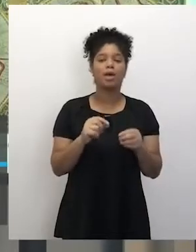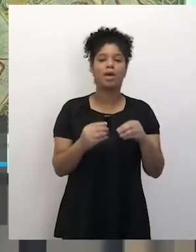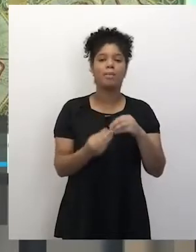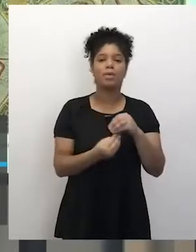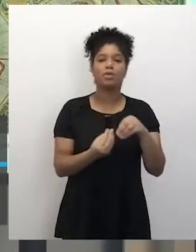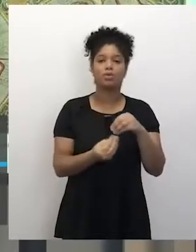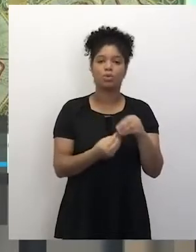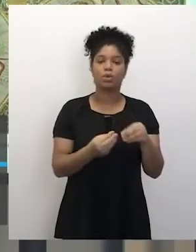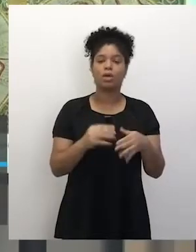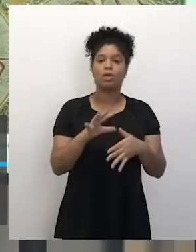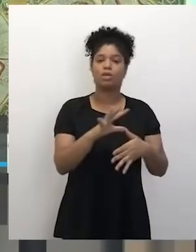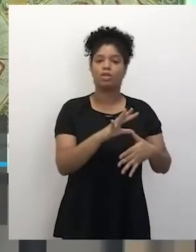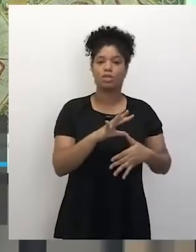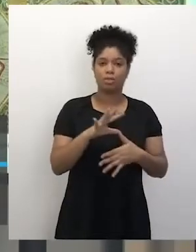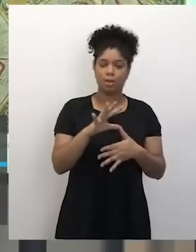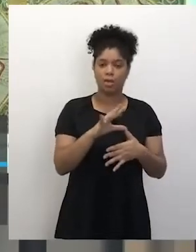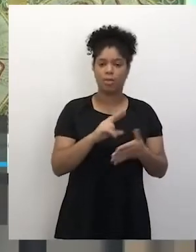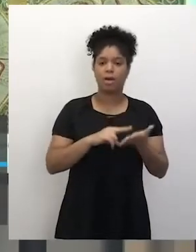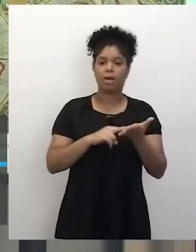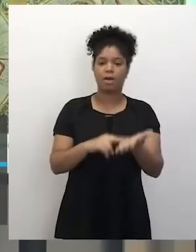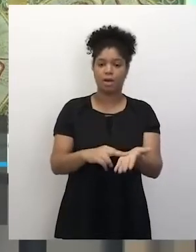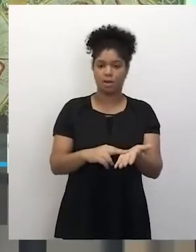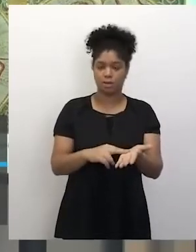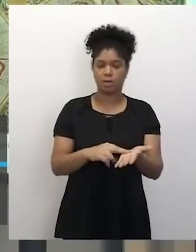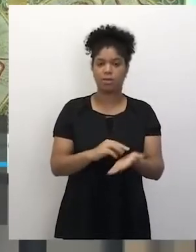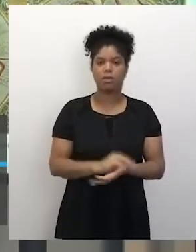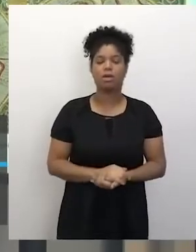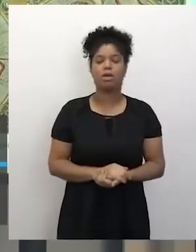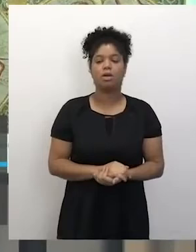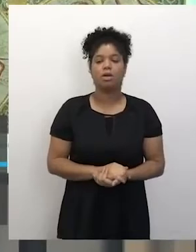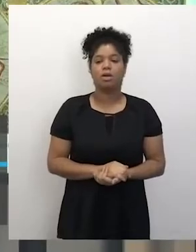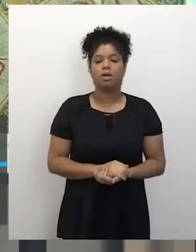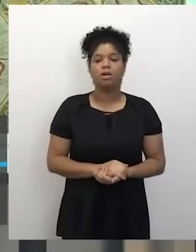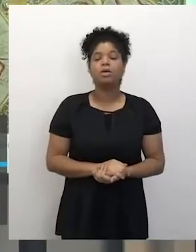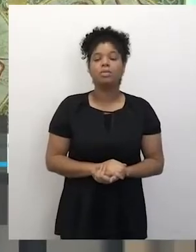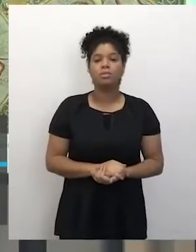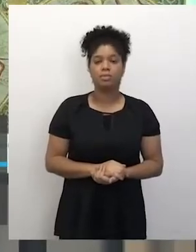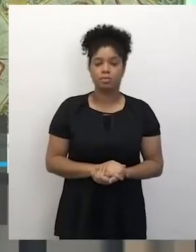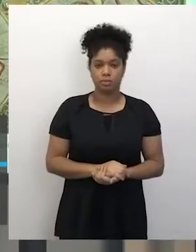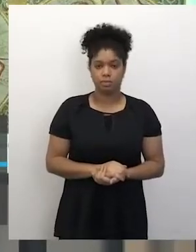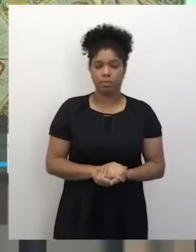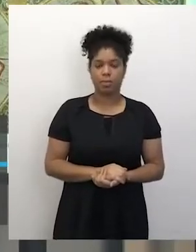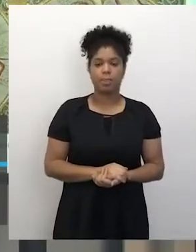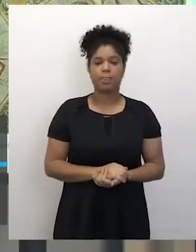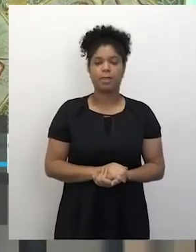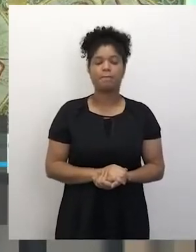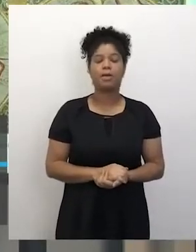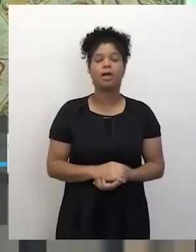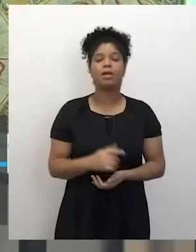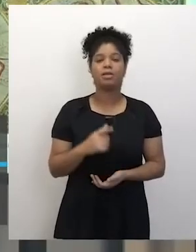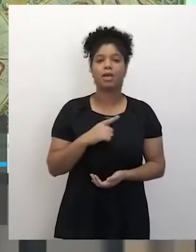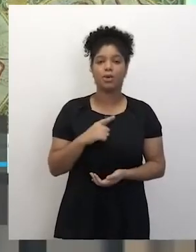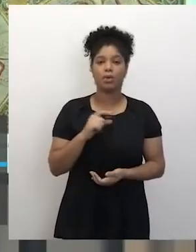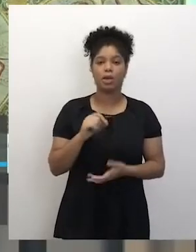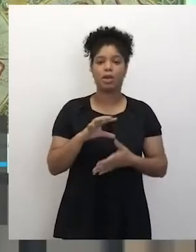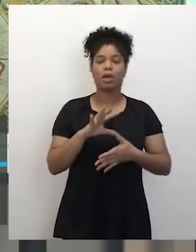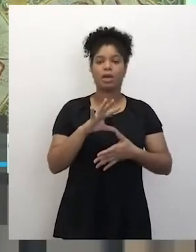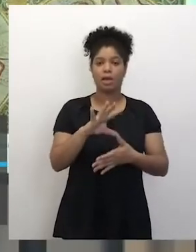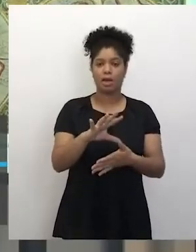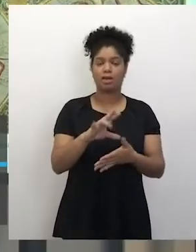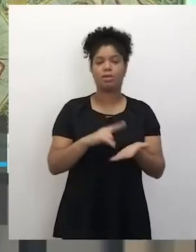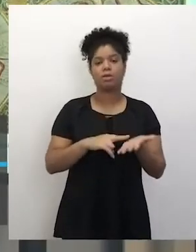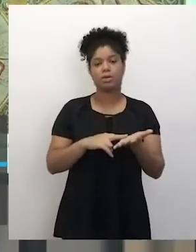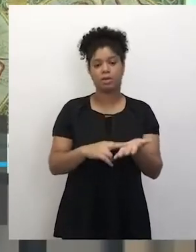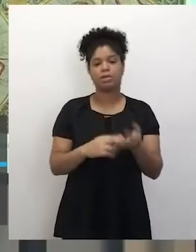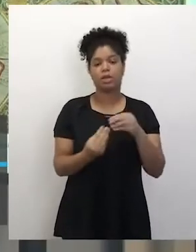essa introdução aí da palavra cartografia, né? Essa inscrição aí de uma carta, né, em